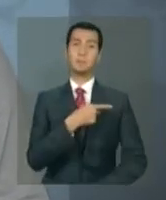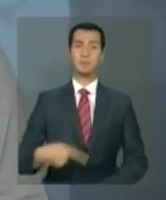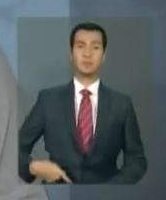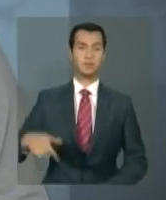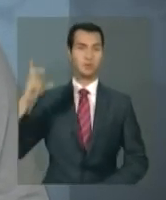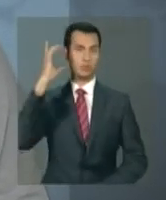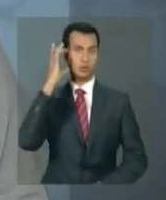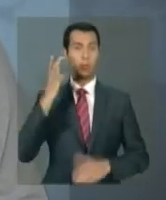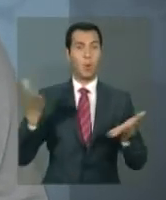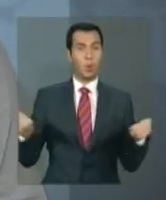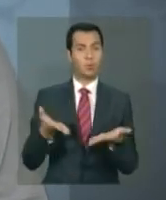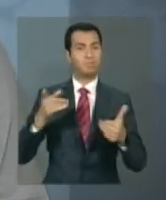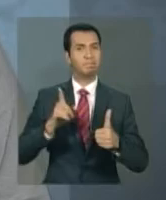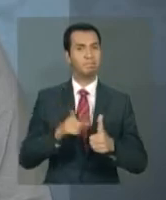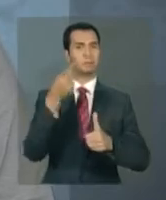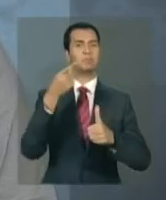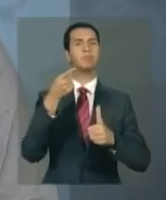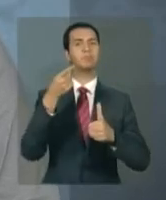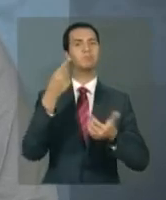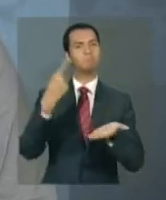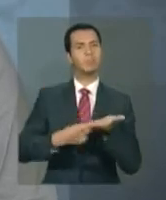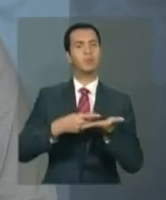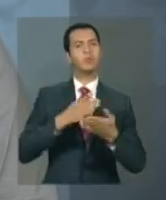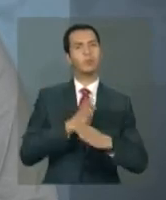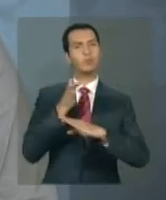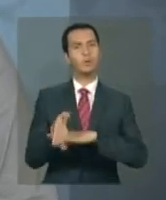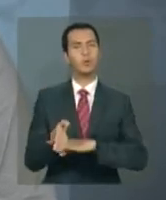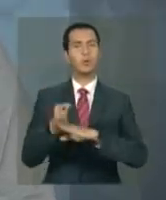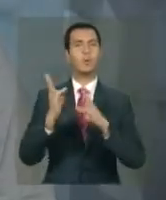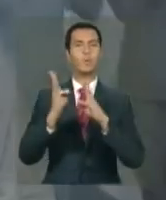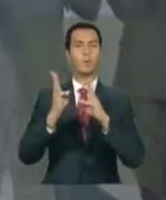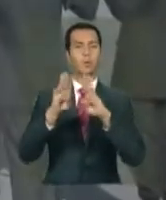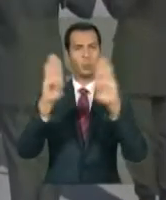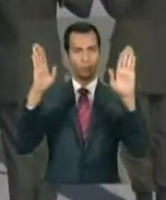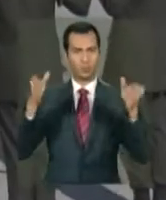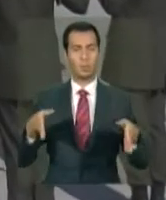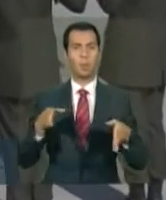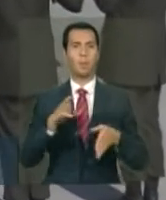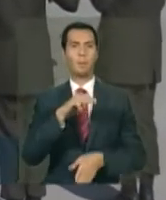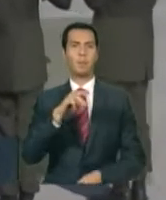presidenta hoje foi a visita ao Memorial de Atatürk.